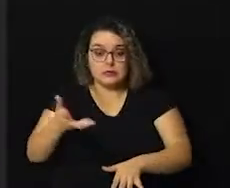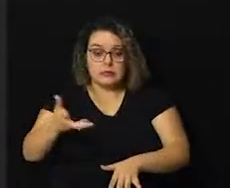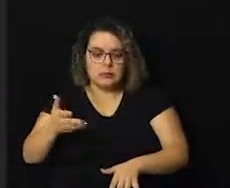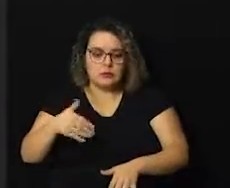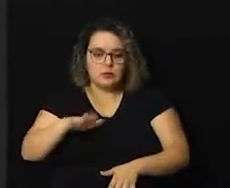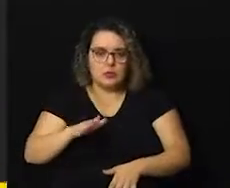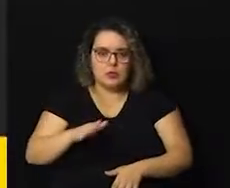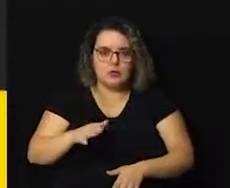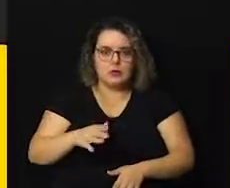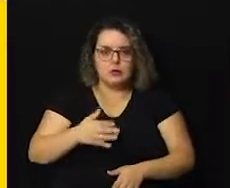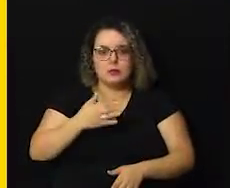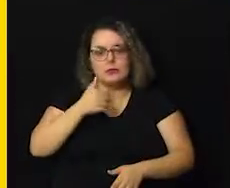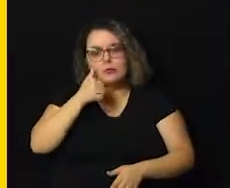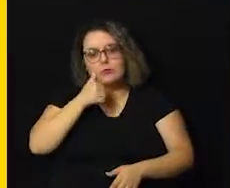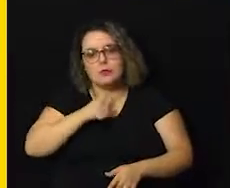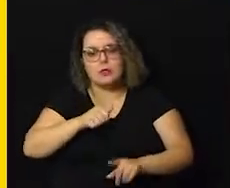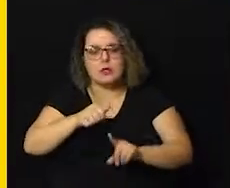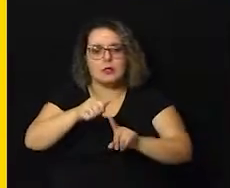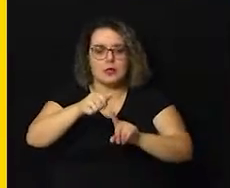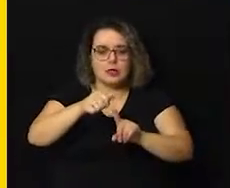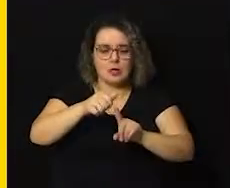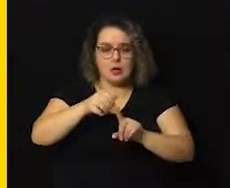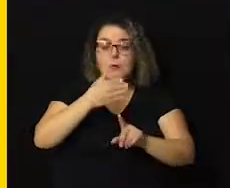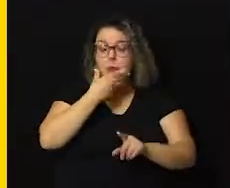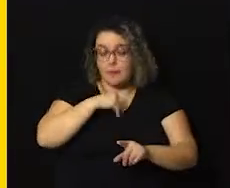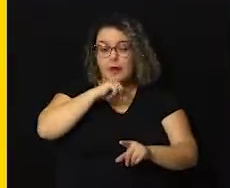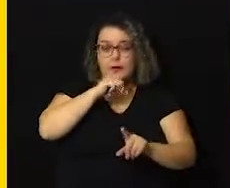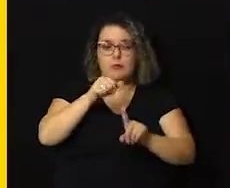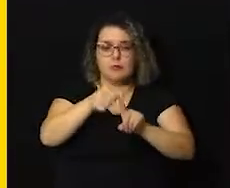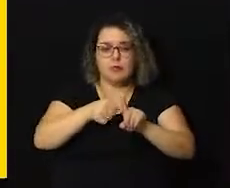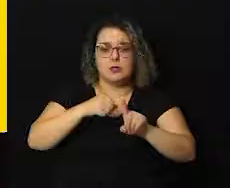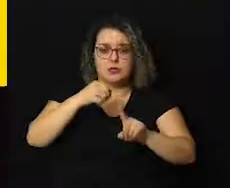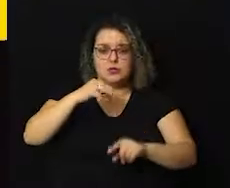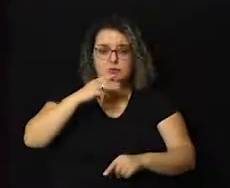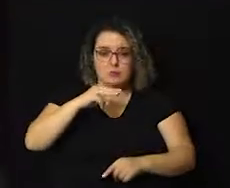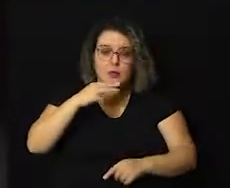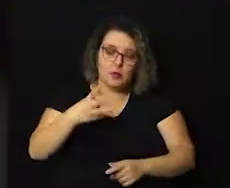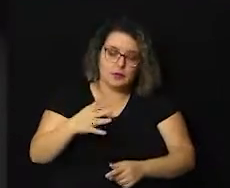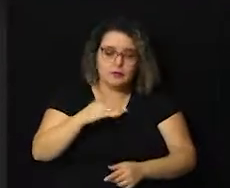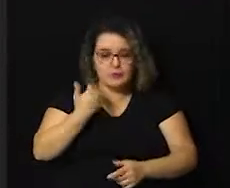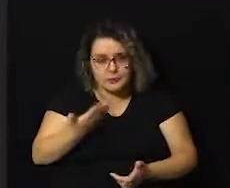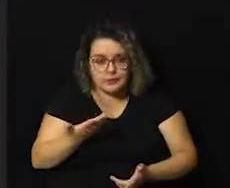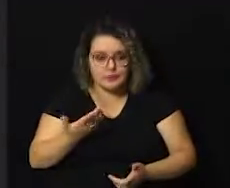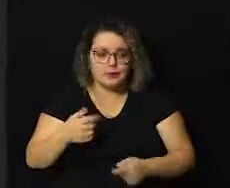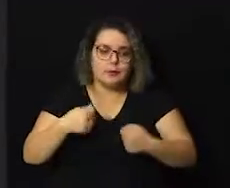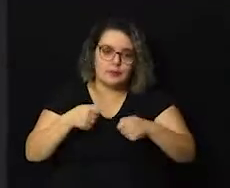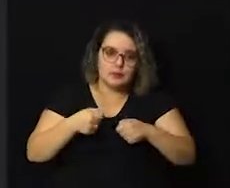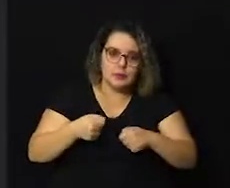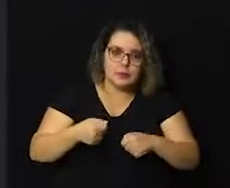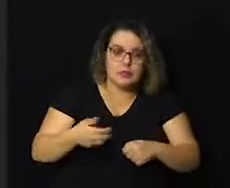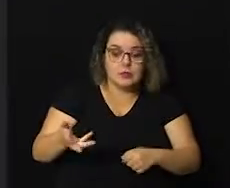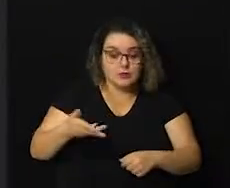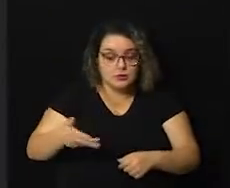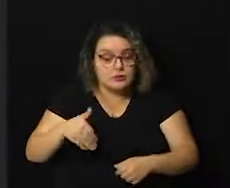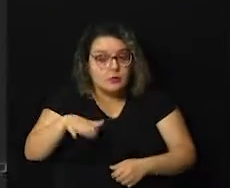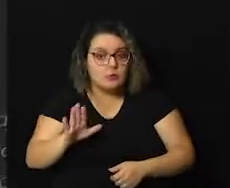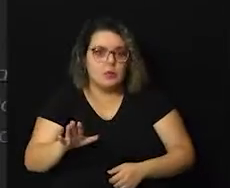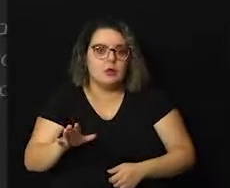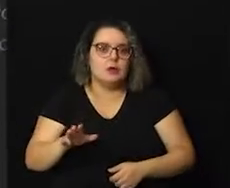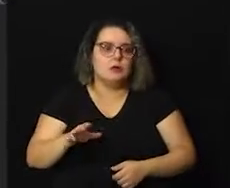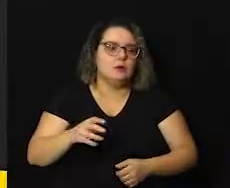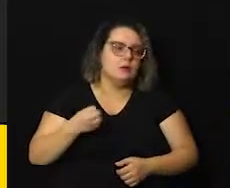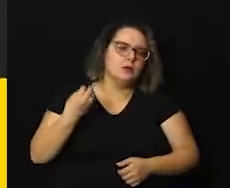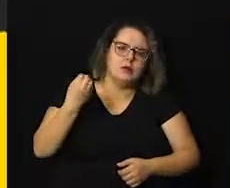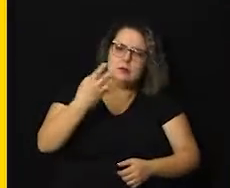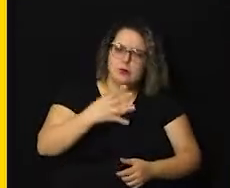em março desse ano meu pai faleceu e aí eu entendi que eu precisava aproveitar mais a minha vida e aí eu criei todas as